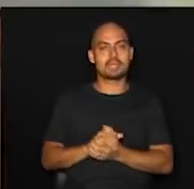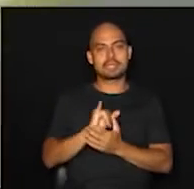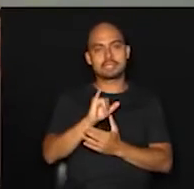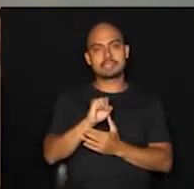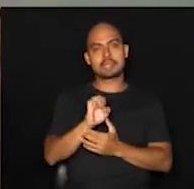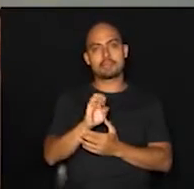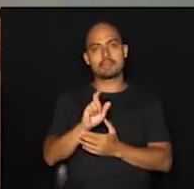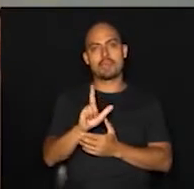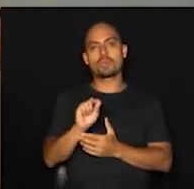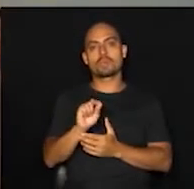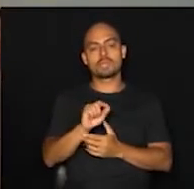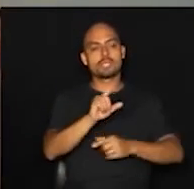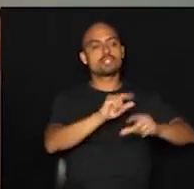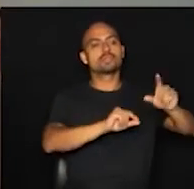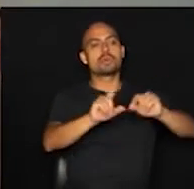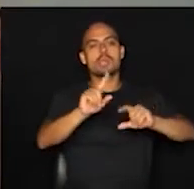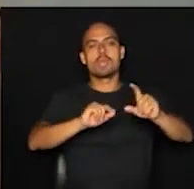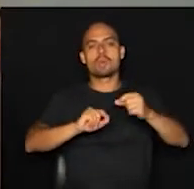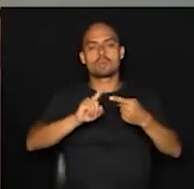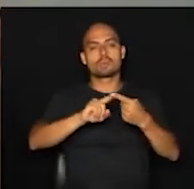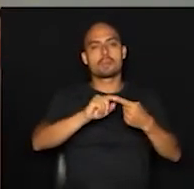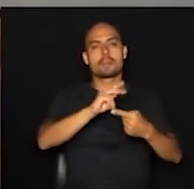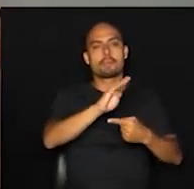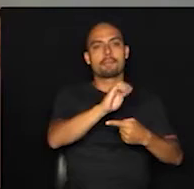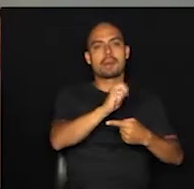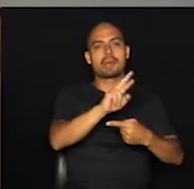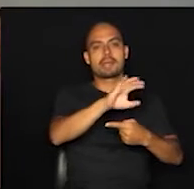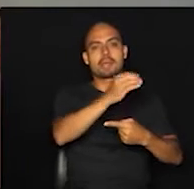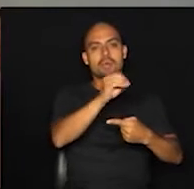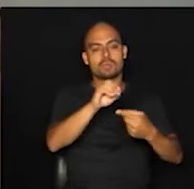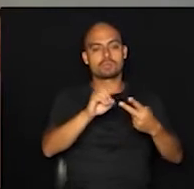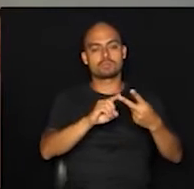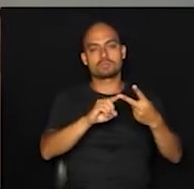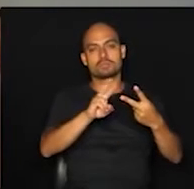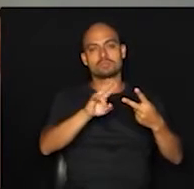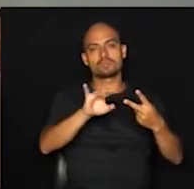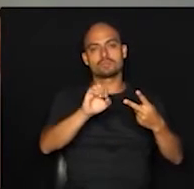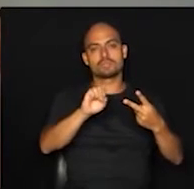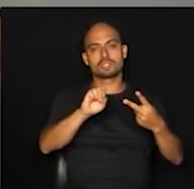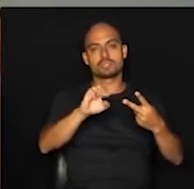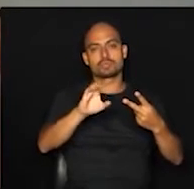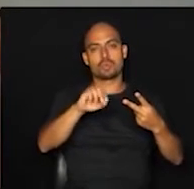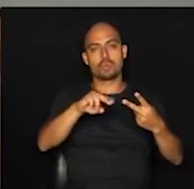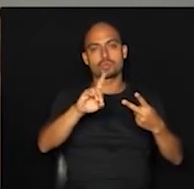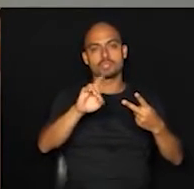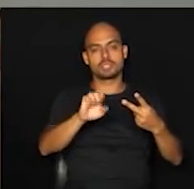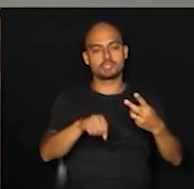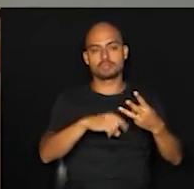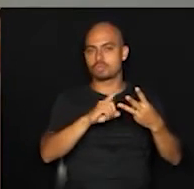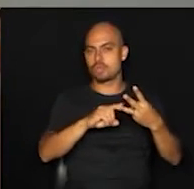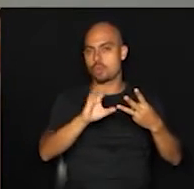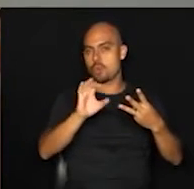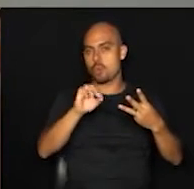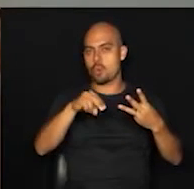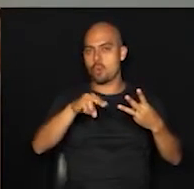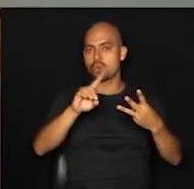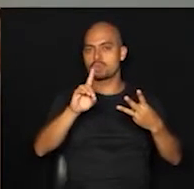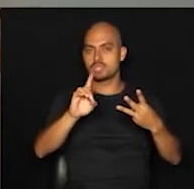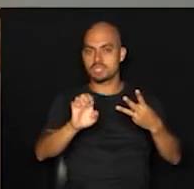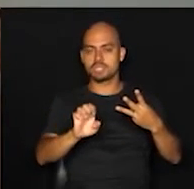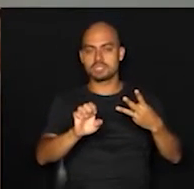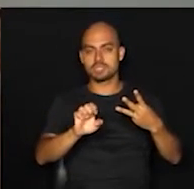não é? Barão, visconde, conde, marquês, inclusive, que não aderiram à República. Elas podem ter